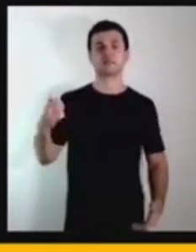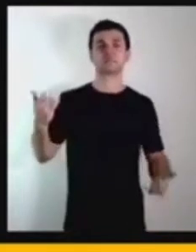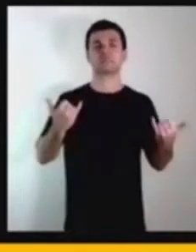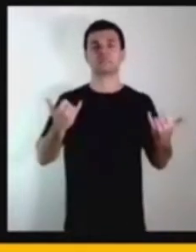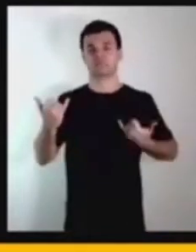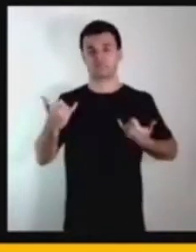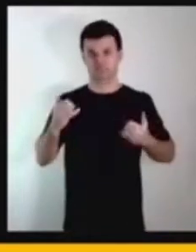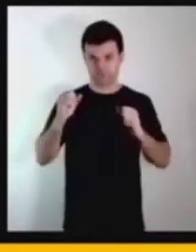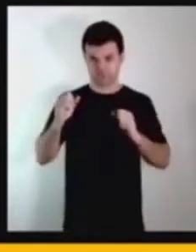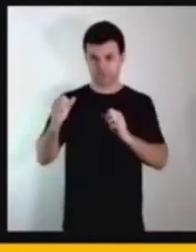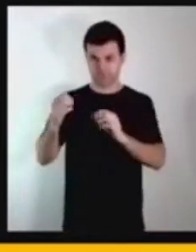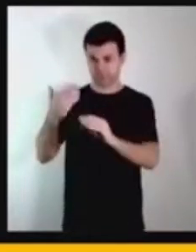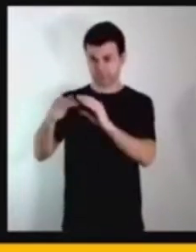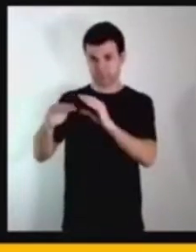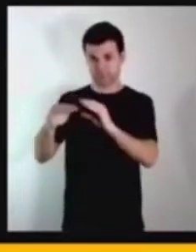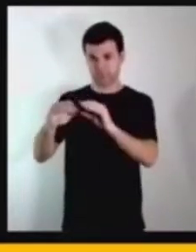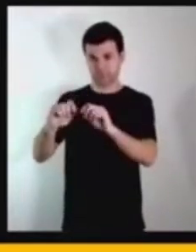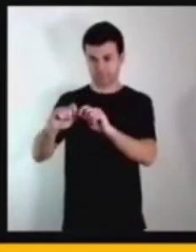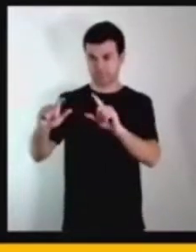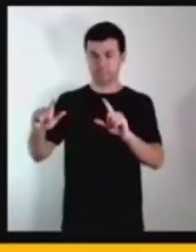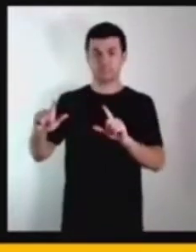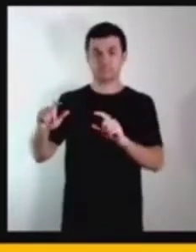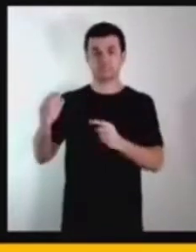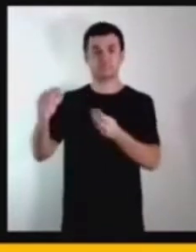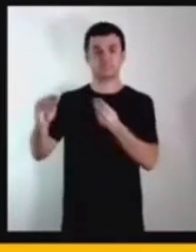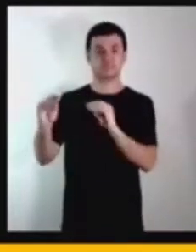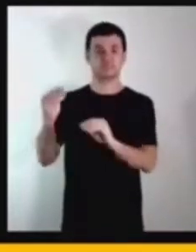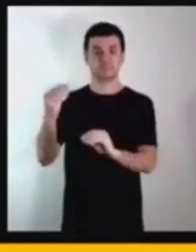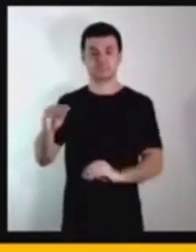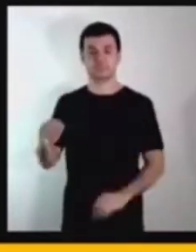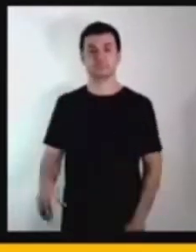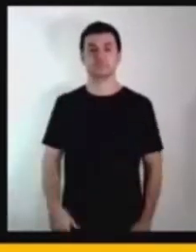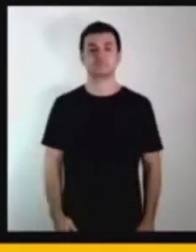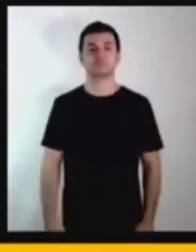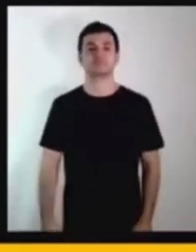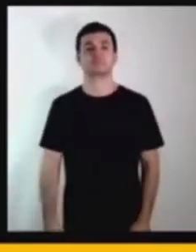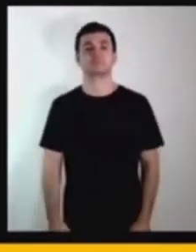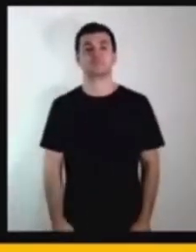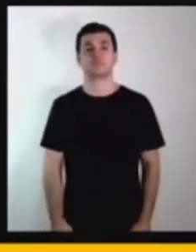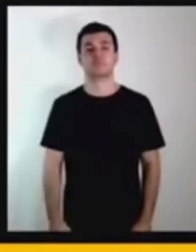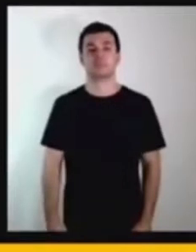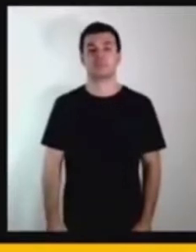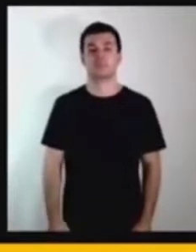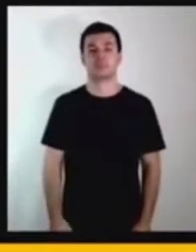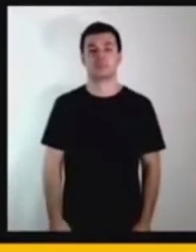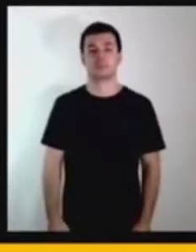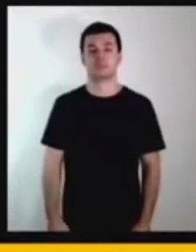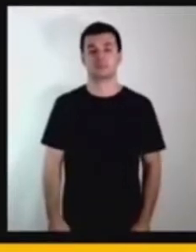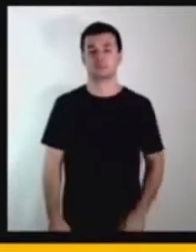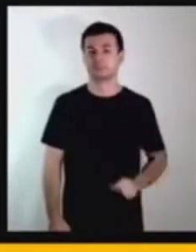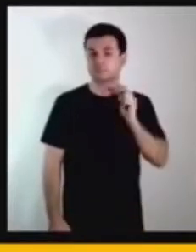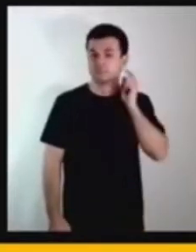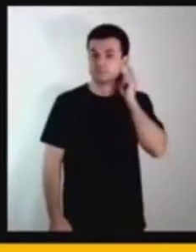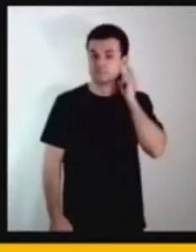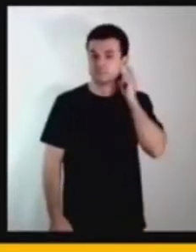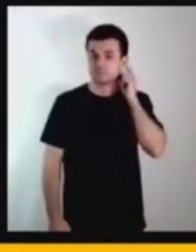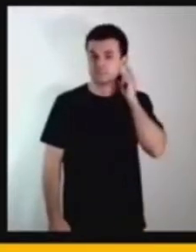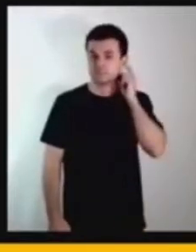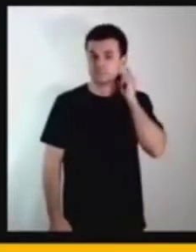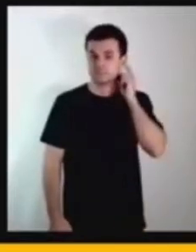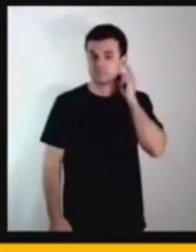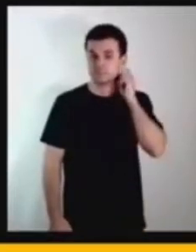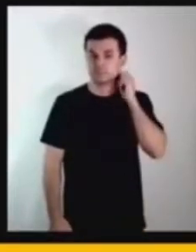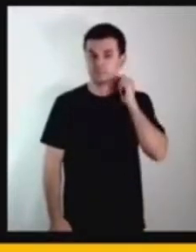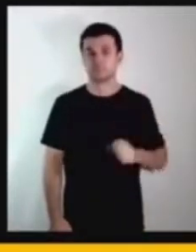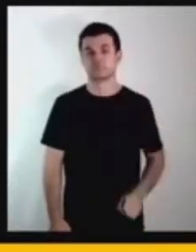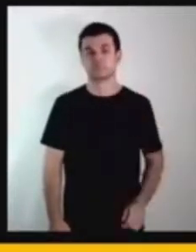aí. Ó, a Ju vai mandar aí, Ju Barbosa vai mandar para vocês. Deu aí, Anne? Clara,